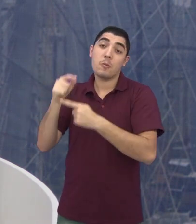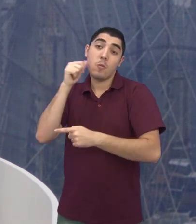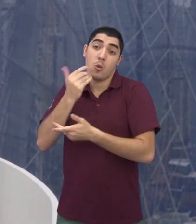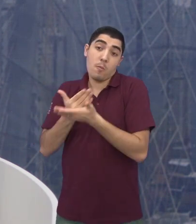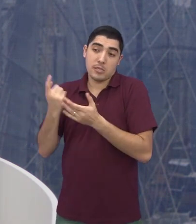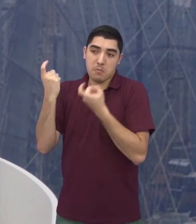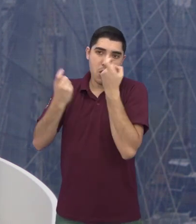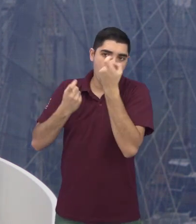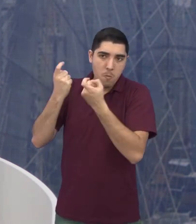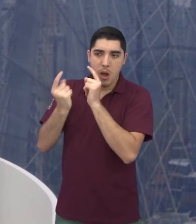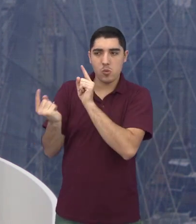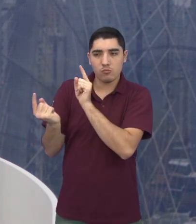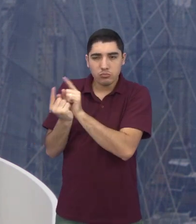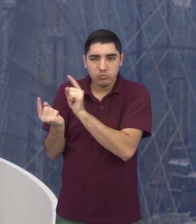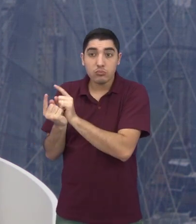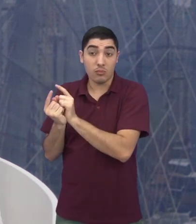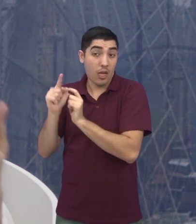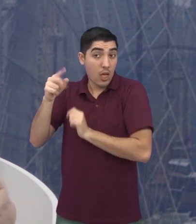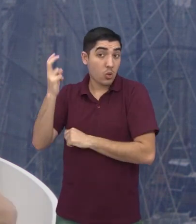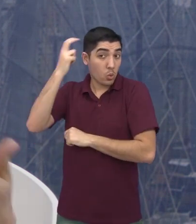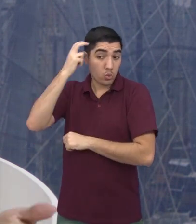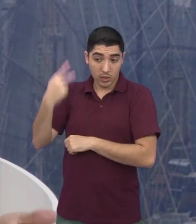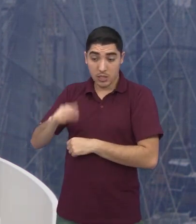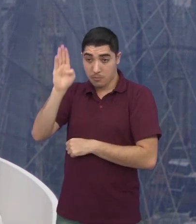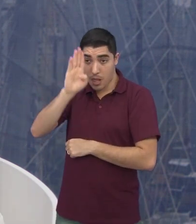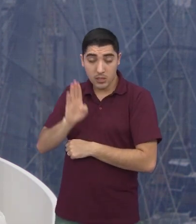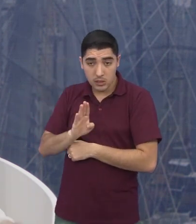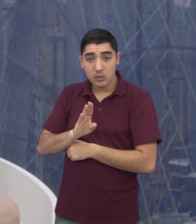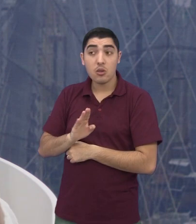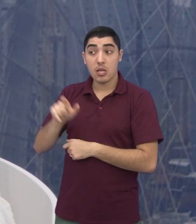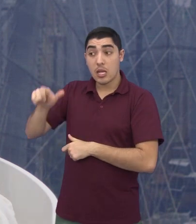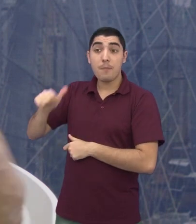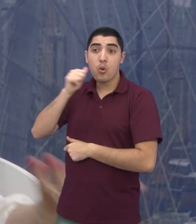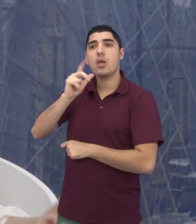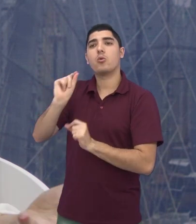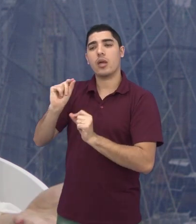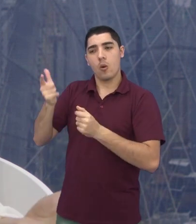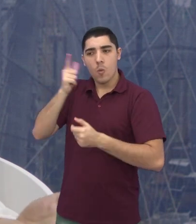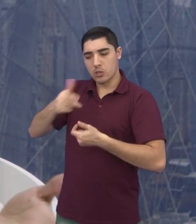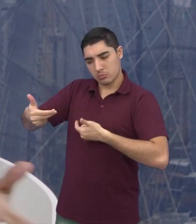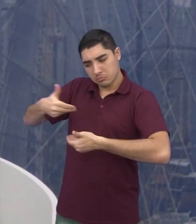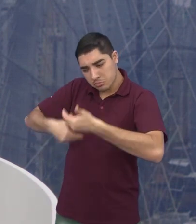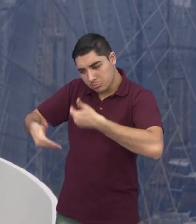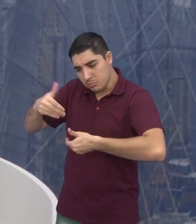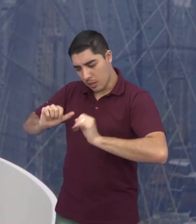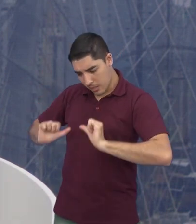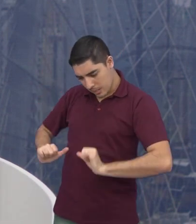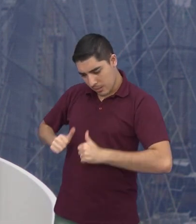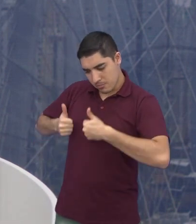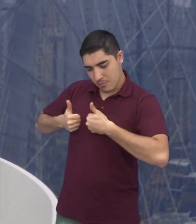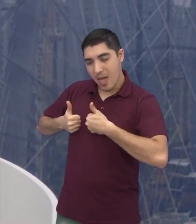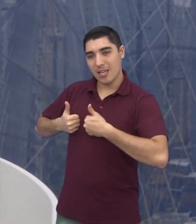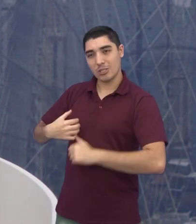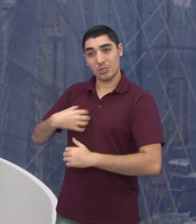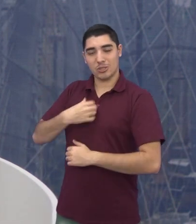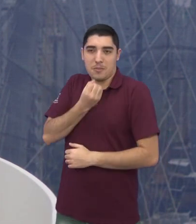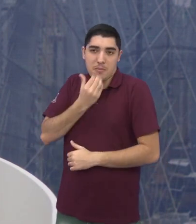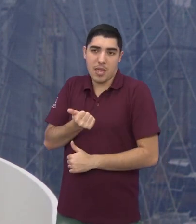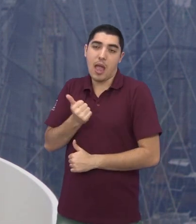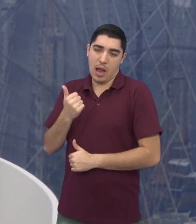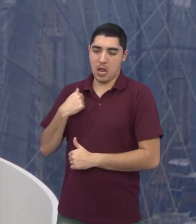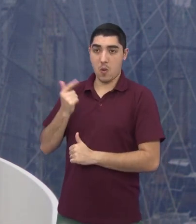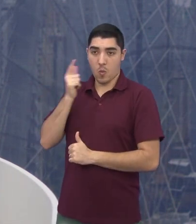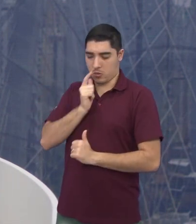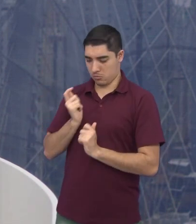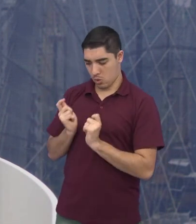preocupação, né? É cultural. A mulher, até para estar bem, para poder dar conta de todas essas situações, costuma se